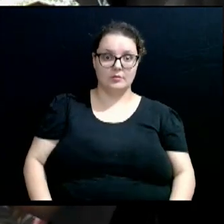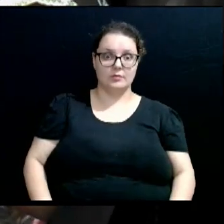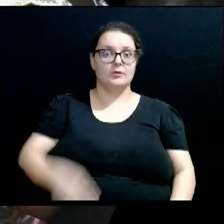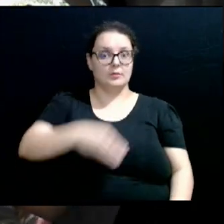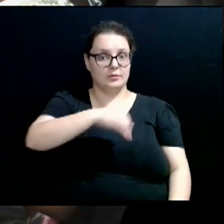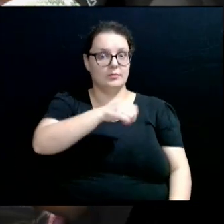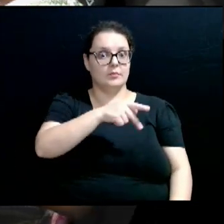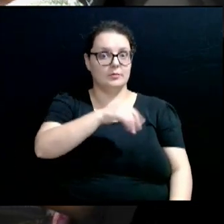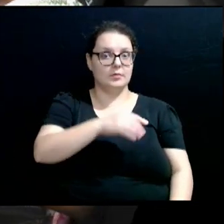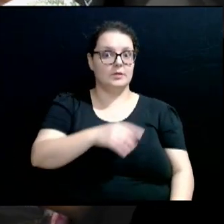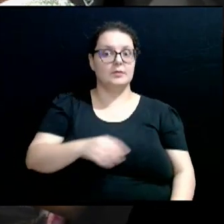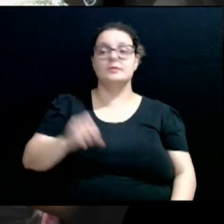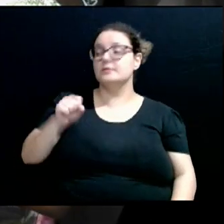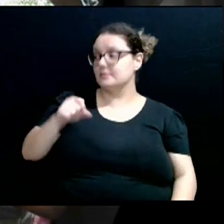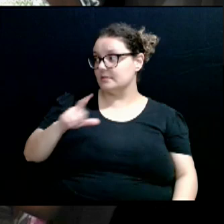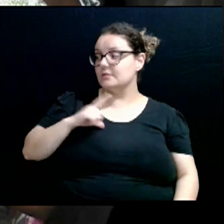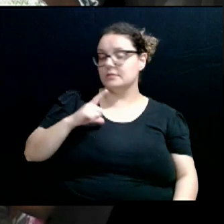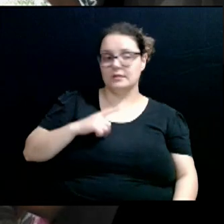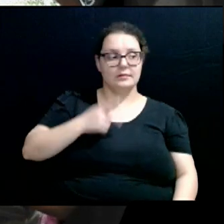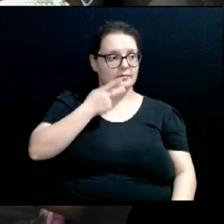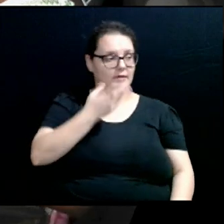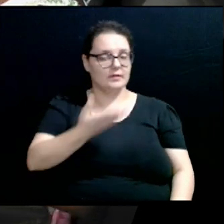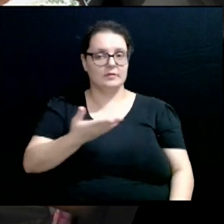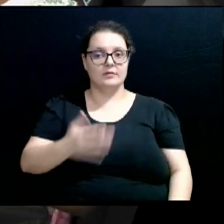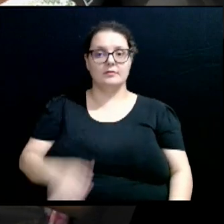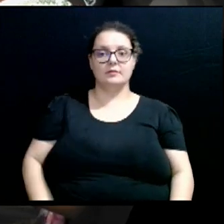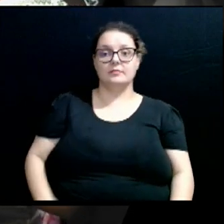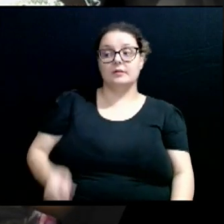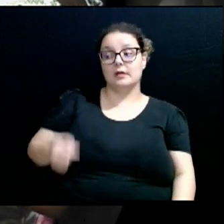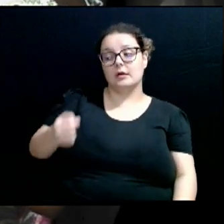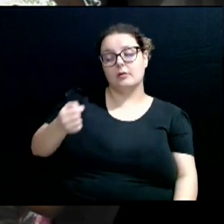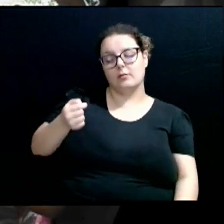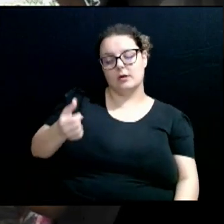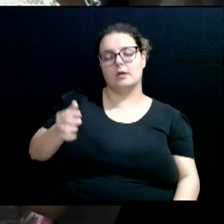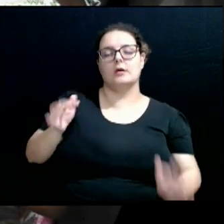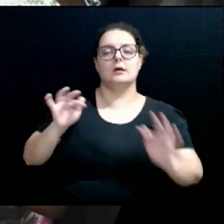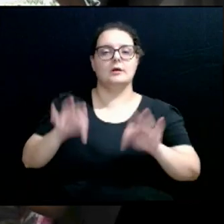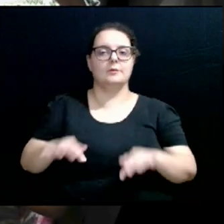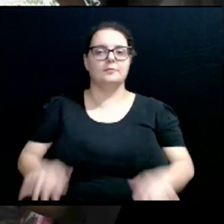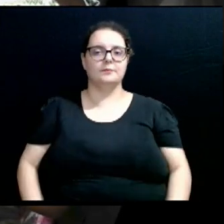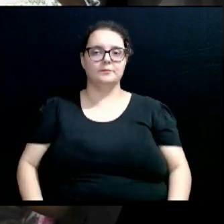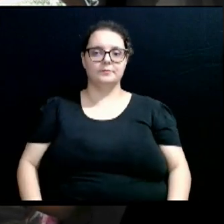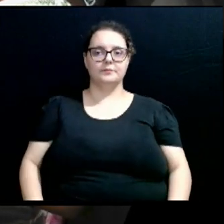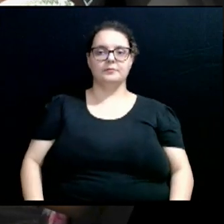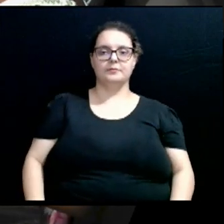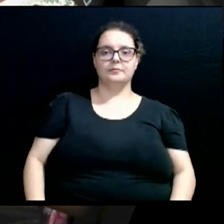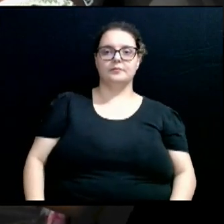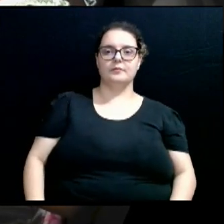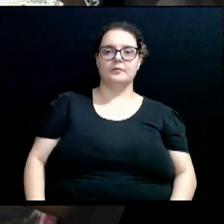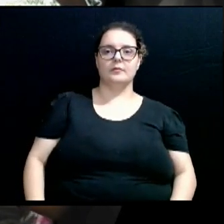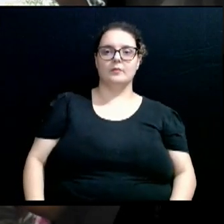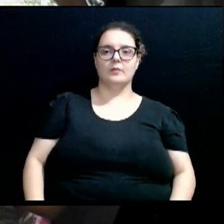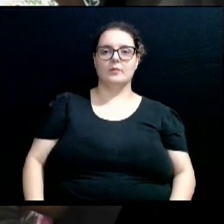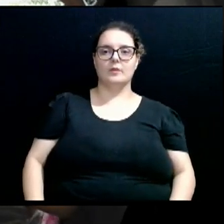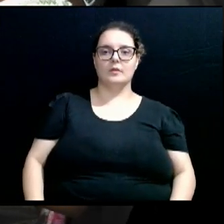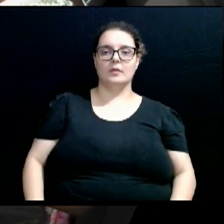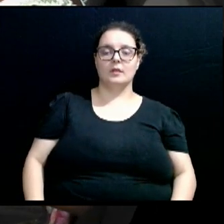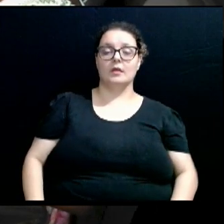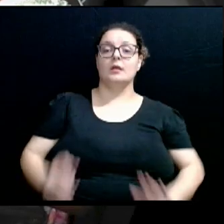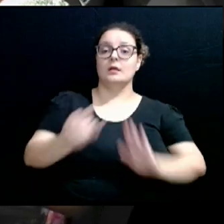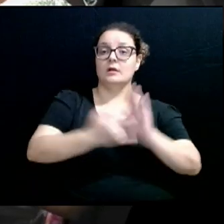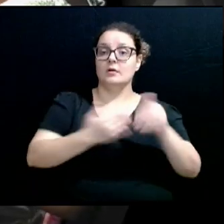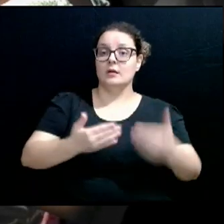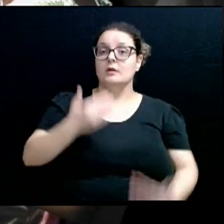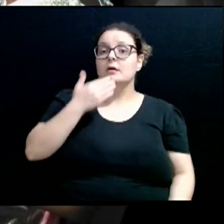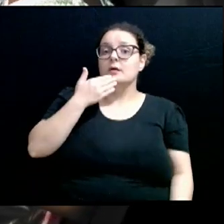isso. Tem um documentário que ele tá aí, né, quase saindo, né, tá no forninho, quase saindo. Esse documentário, ele foi um pedido da professora Cida